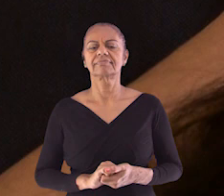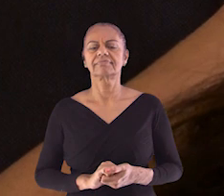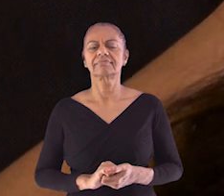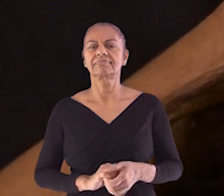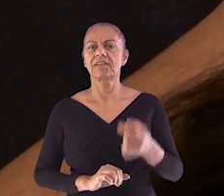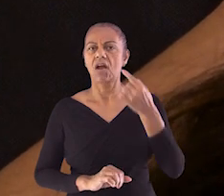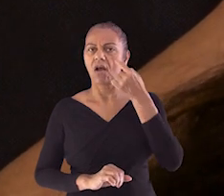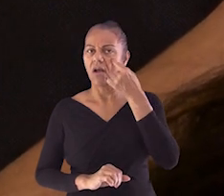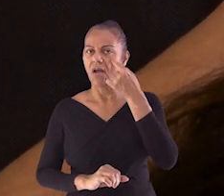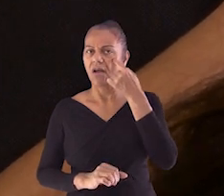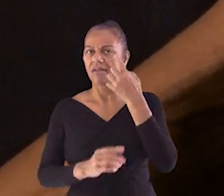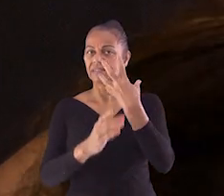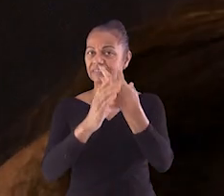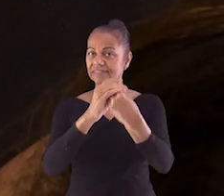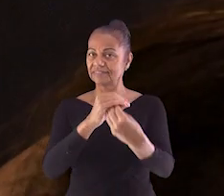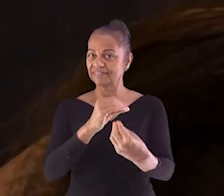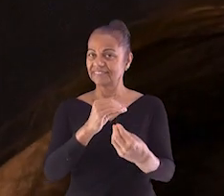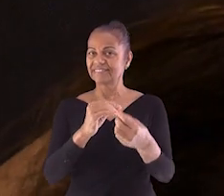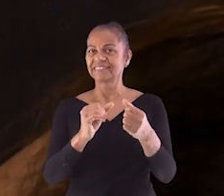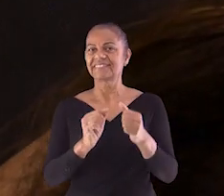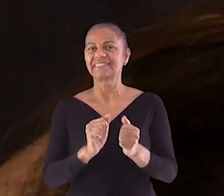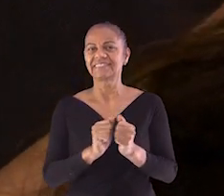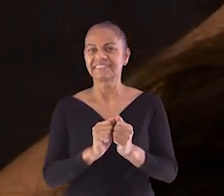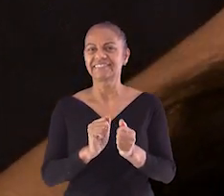Acompanhe comigo.